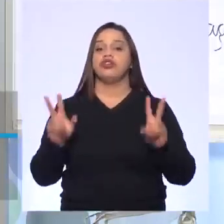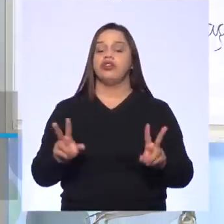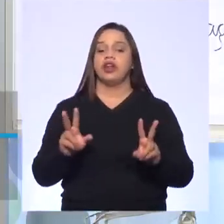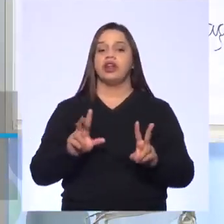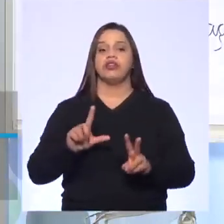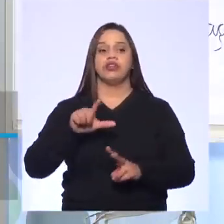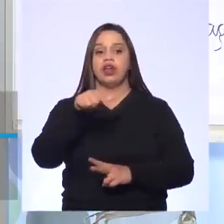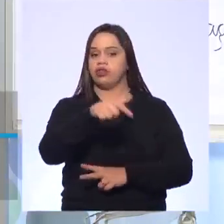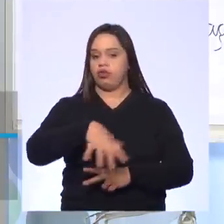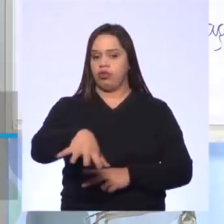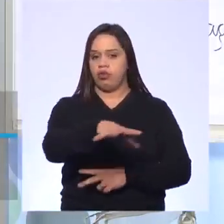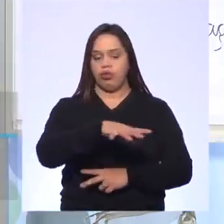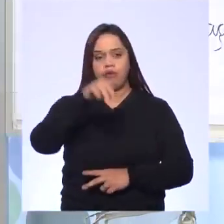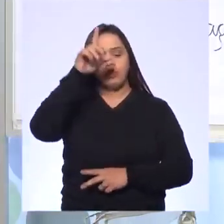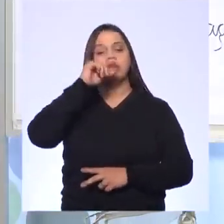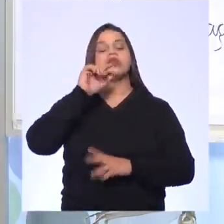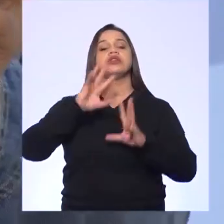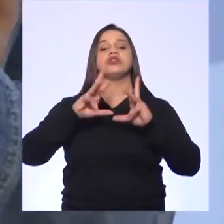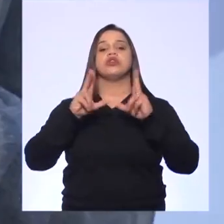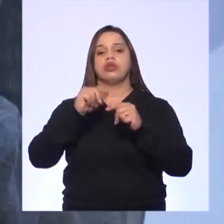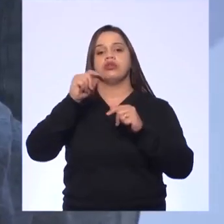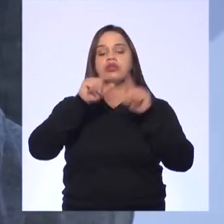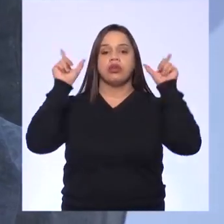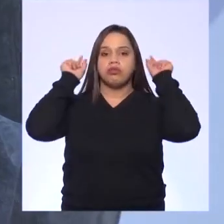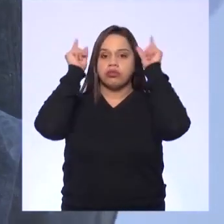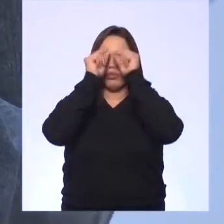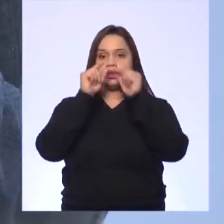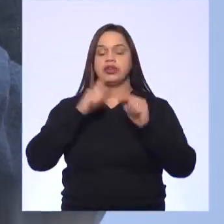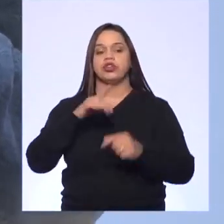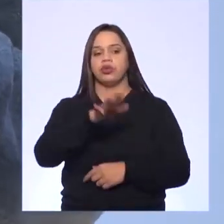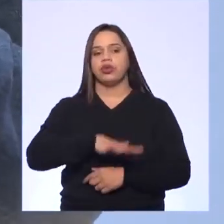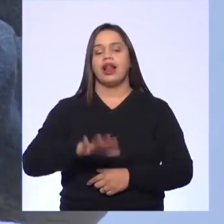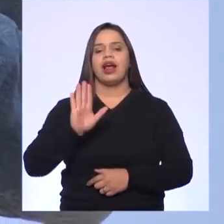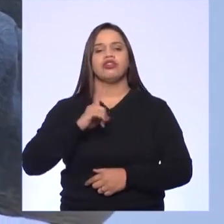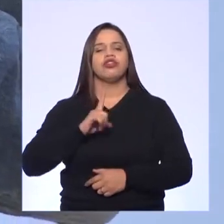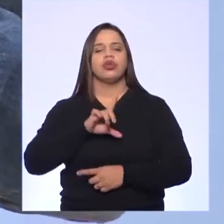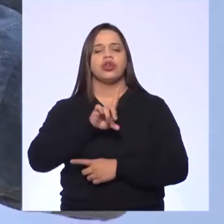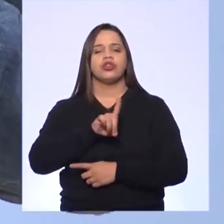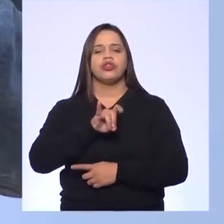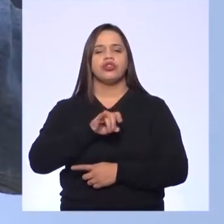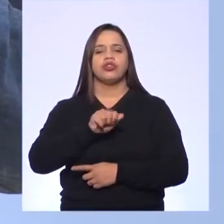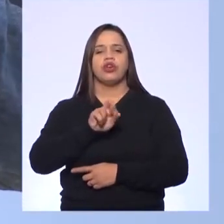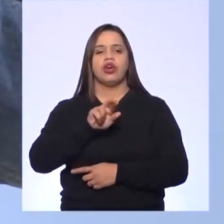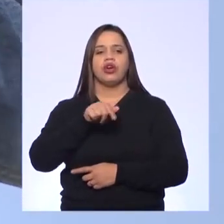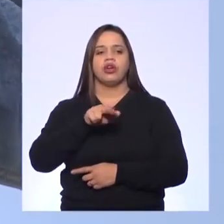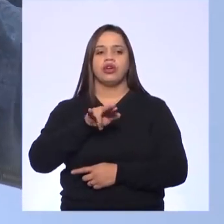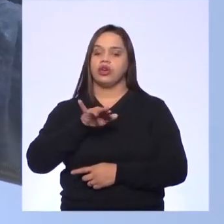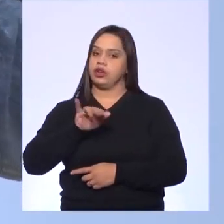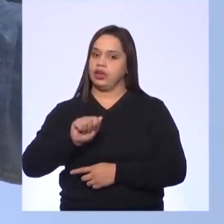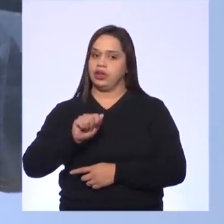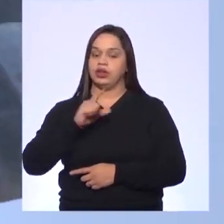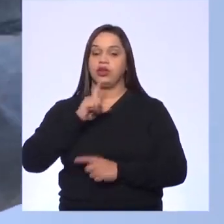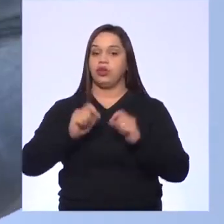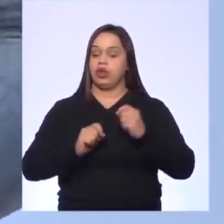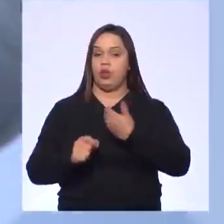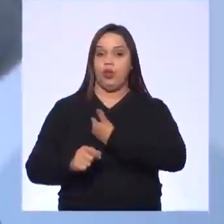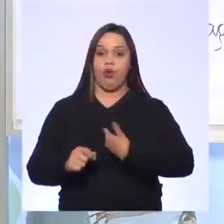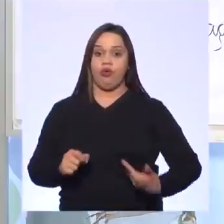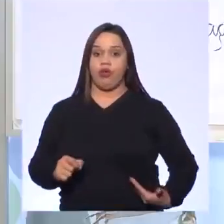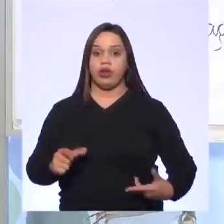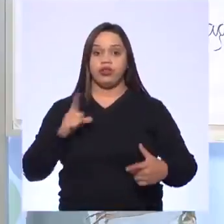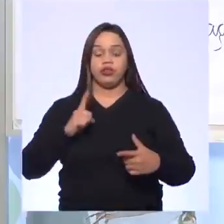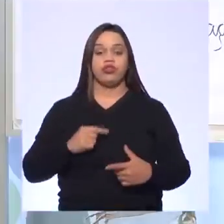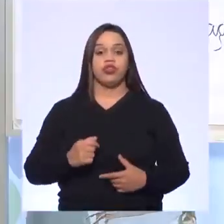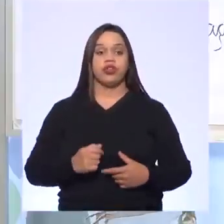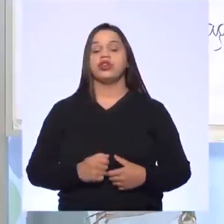polis gregas. Em Esparta, nós tínhamos uma diarquia. O que significa diarquia? Um governo onde tinham